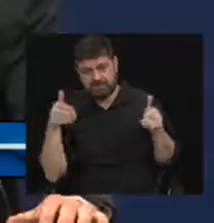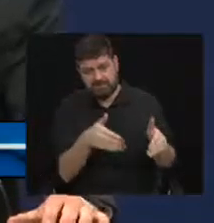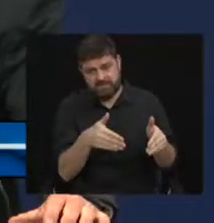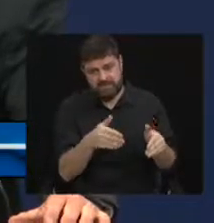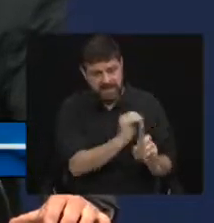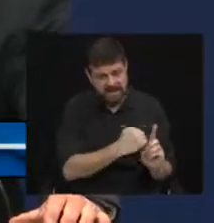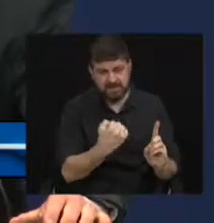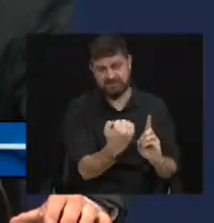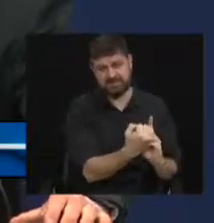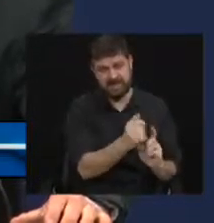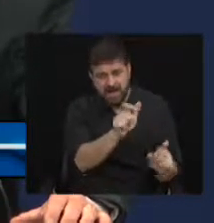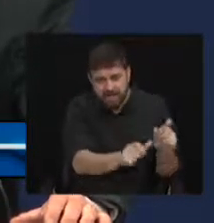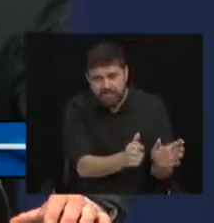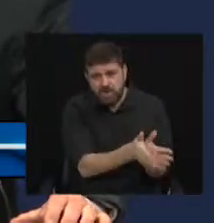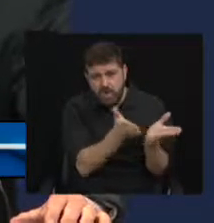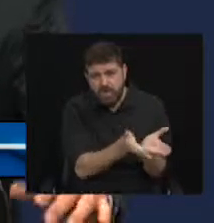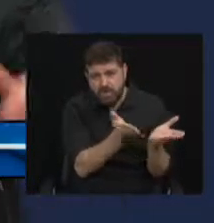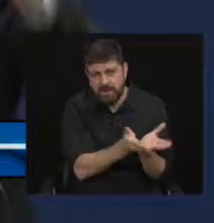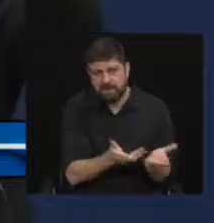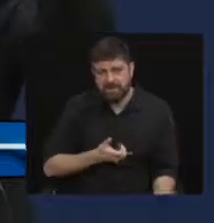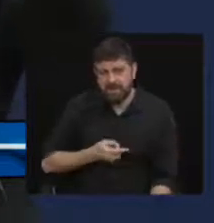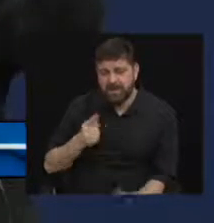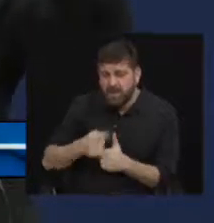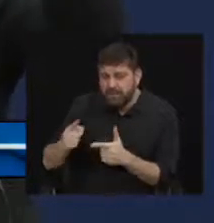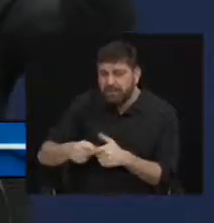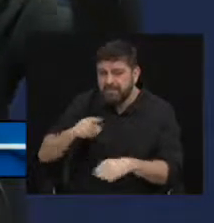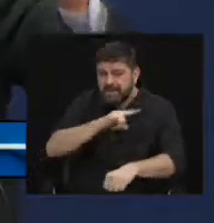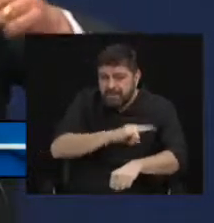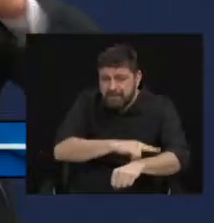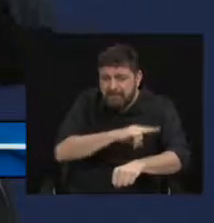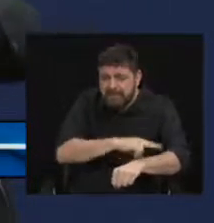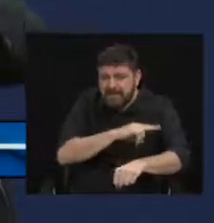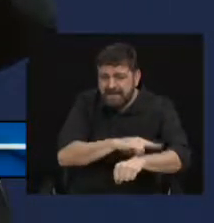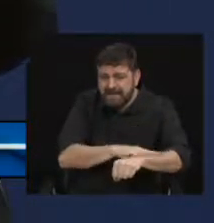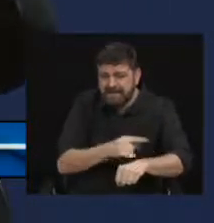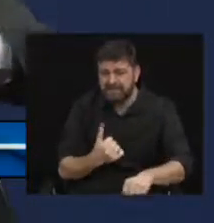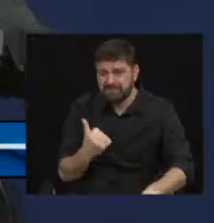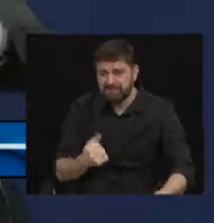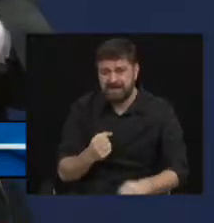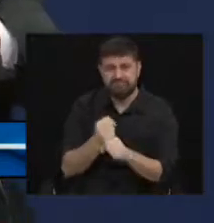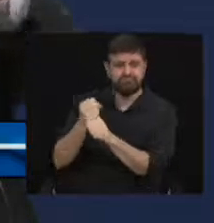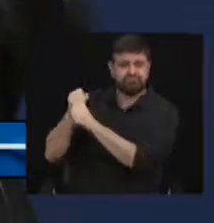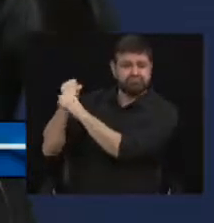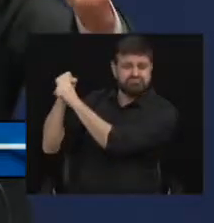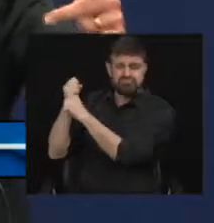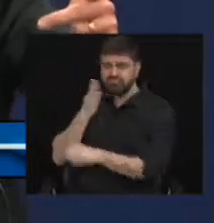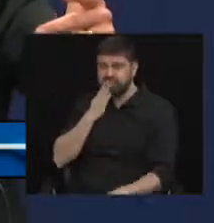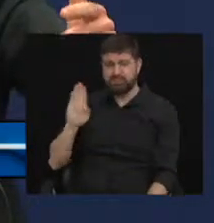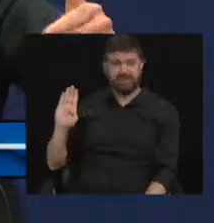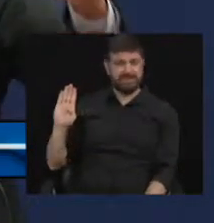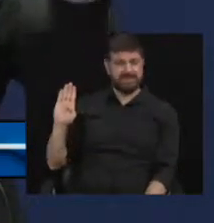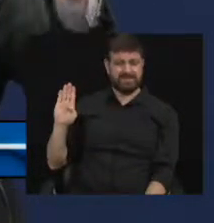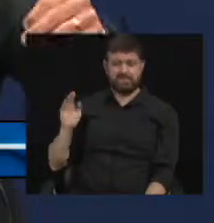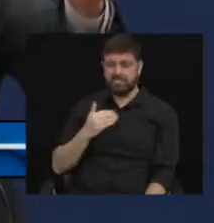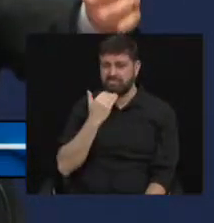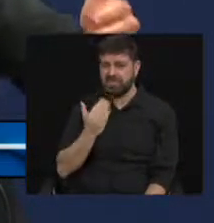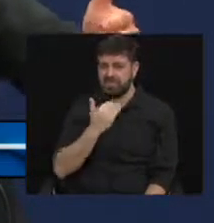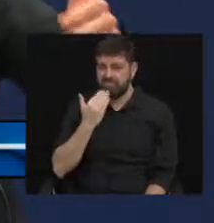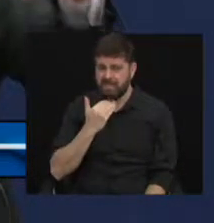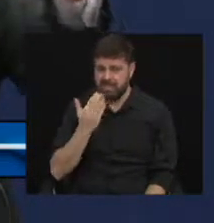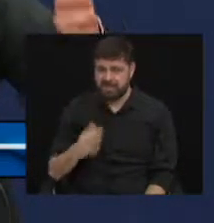não temos o olhar, não temos o carinho para olhar aquilo que foi feito, é que nós temos um outro